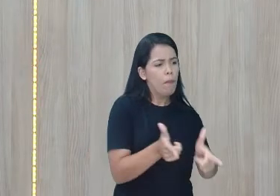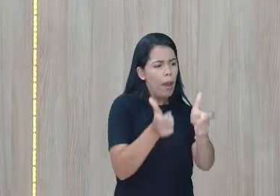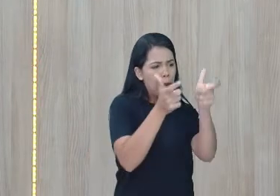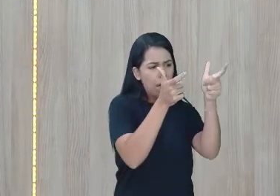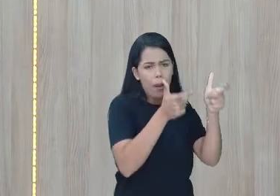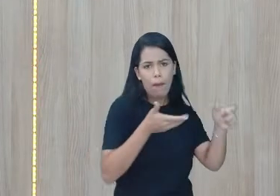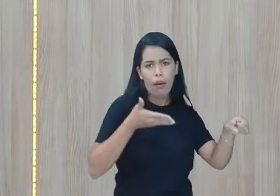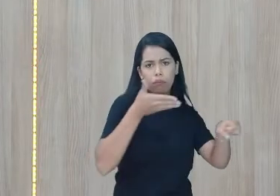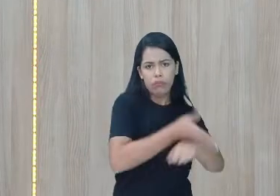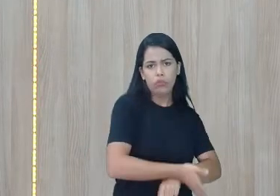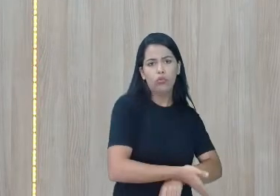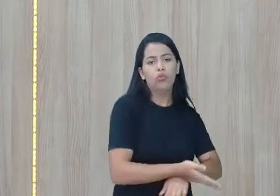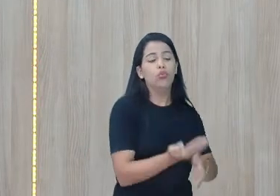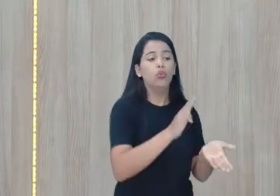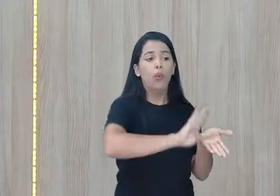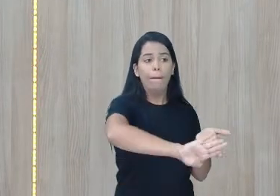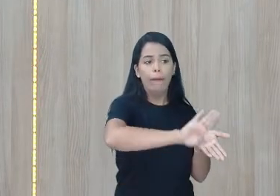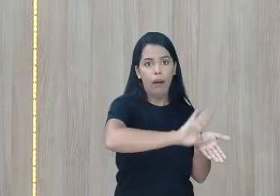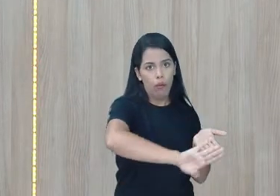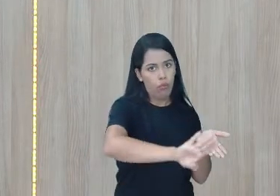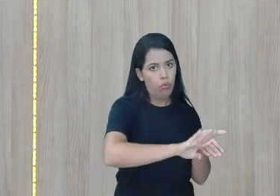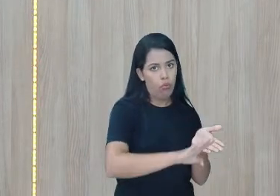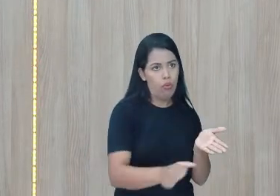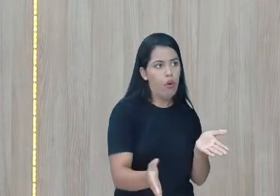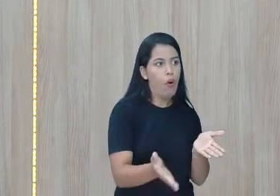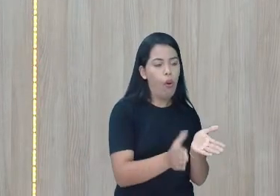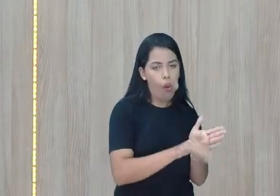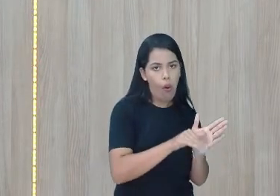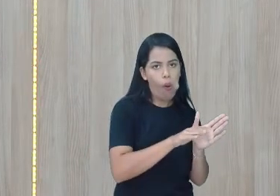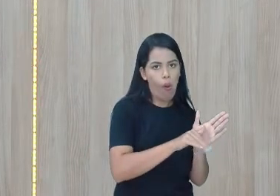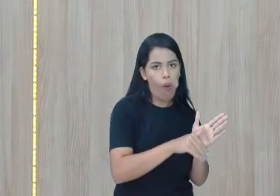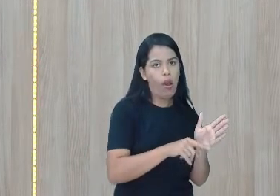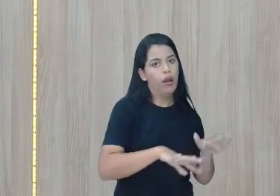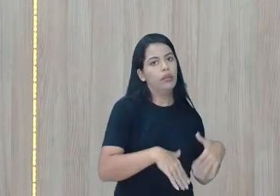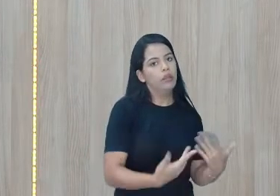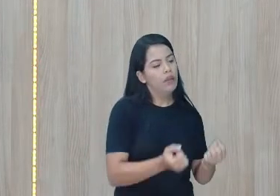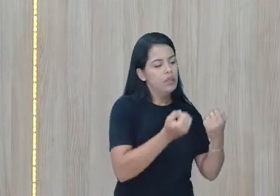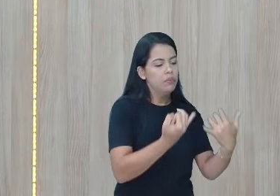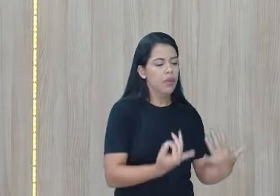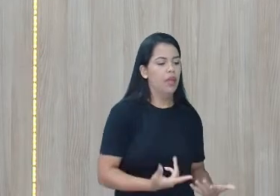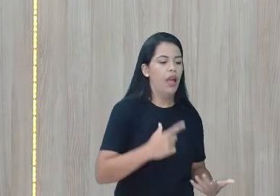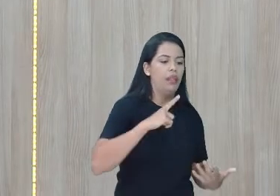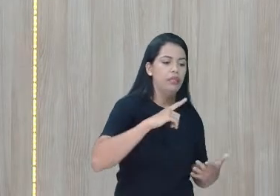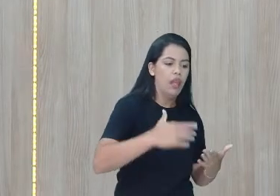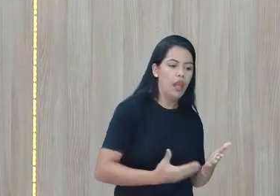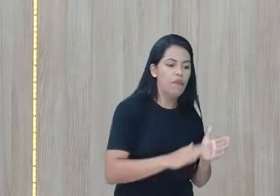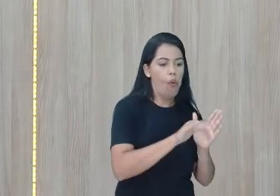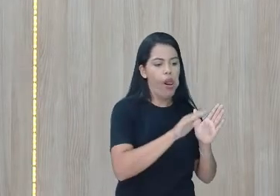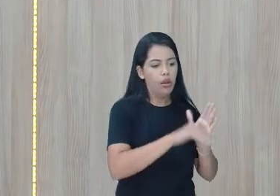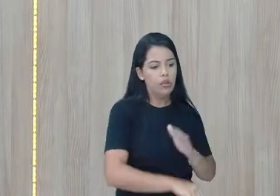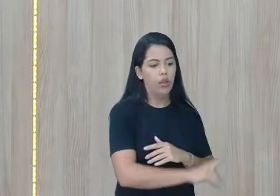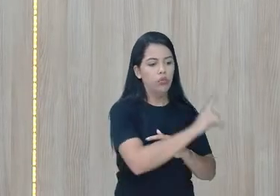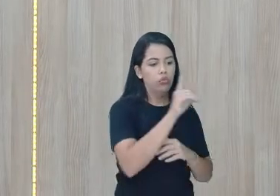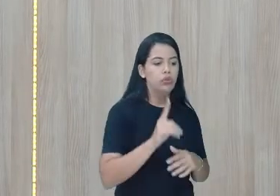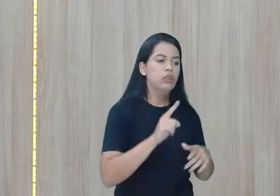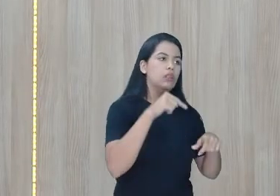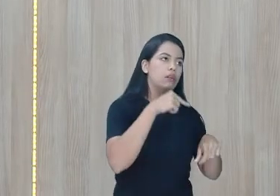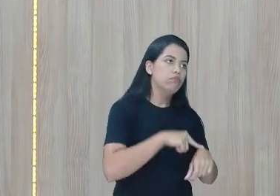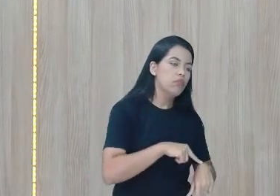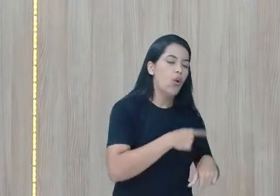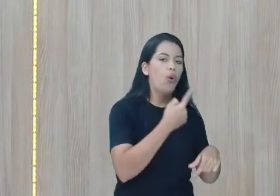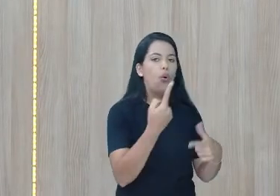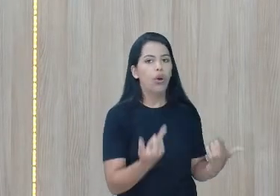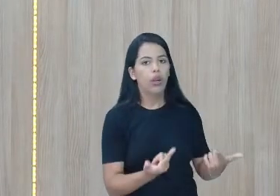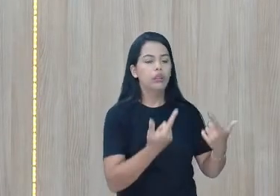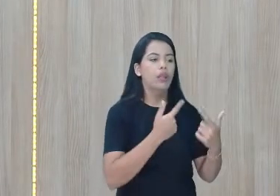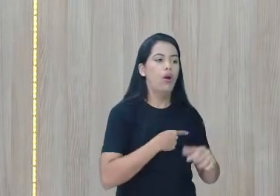vai ser: aconteceu um assalto ao banco no dia tal, tal hora, a polícia está investigando. Então, a notícia, ela vai dar